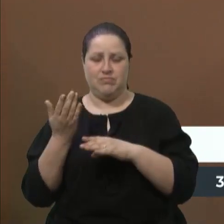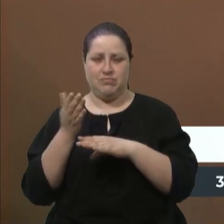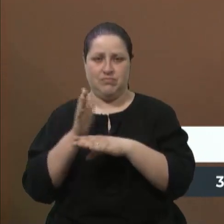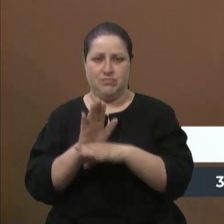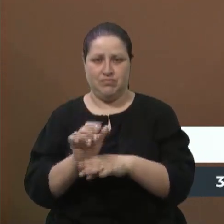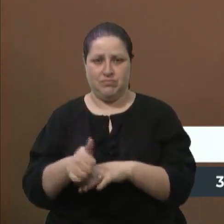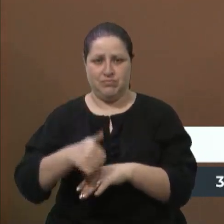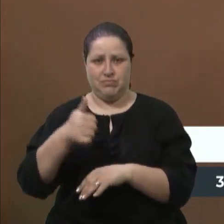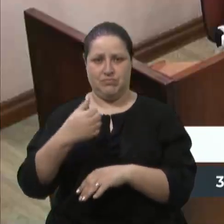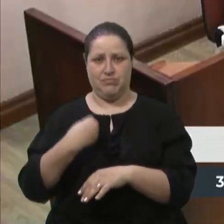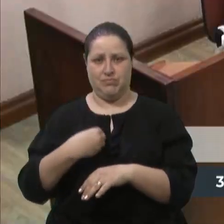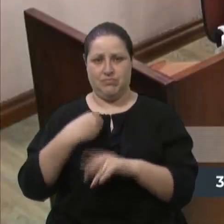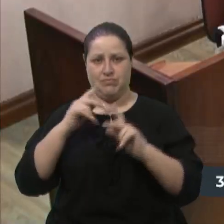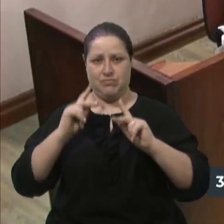senhor presidente